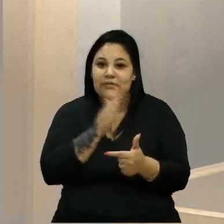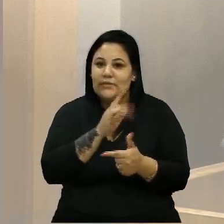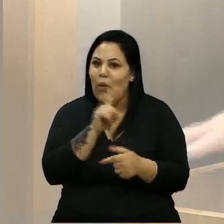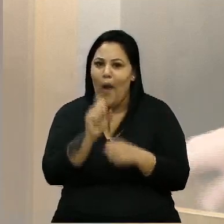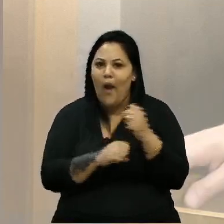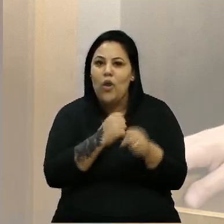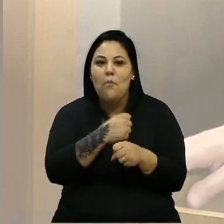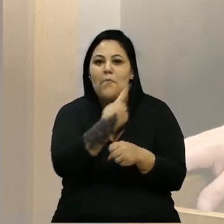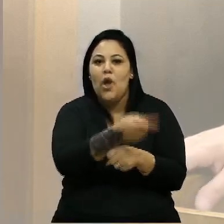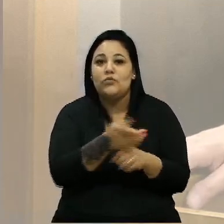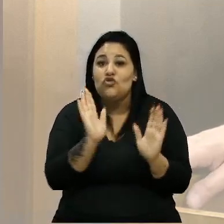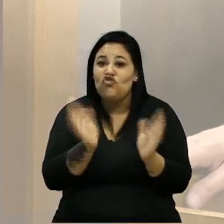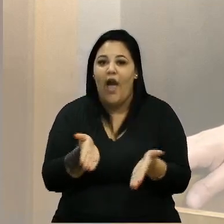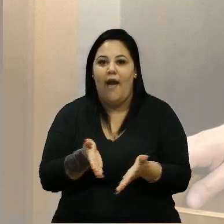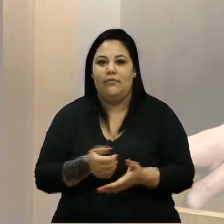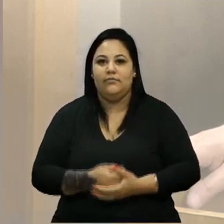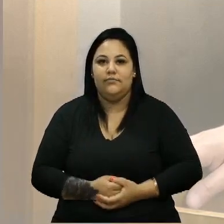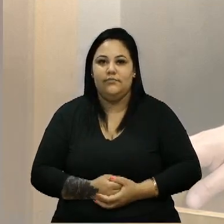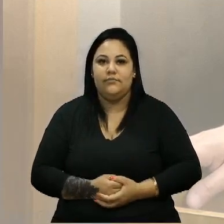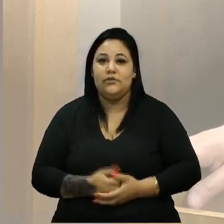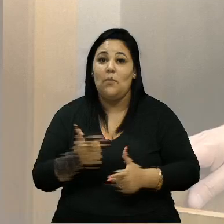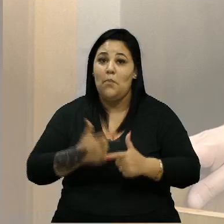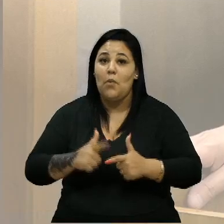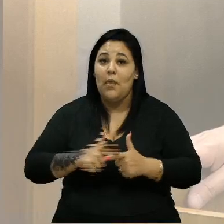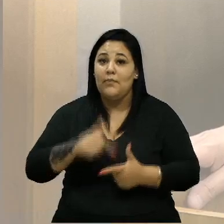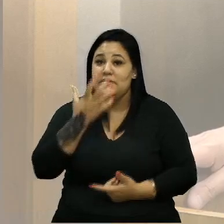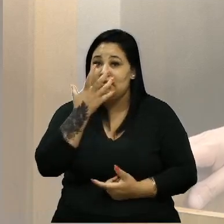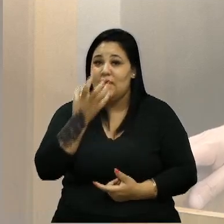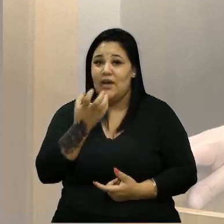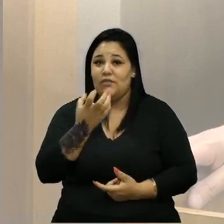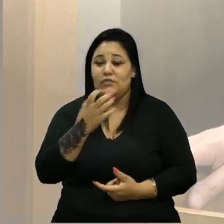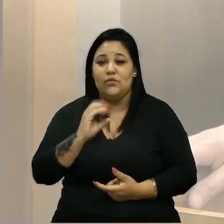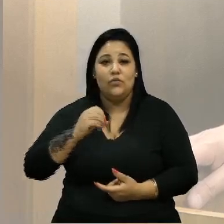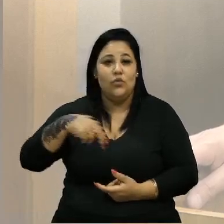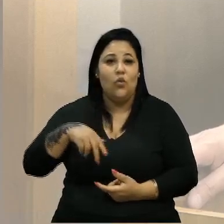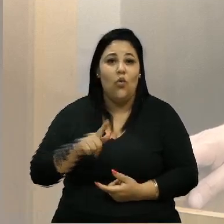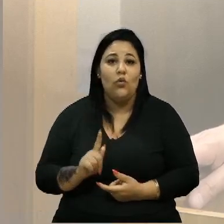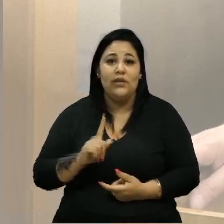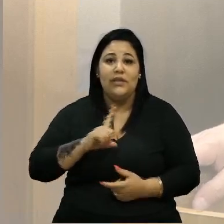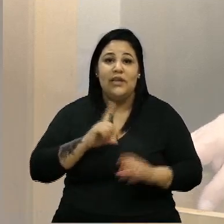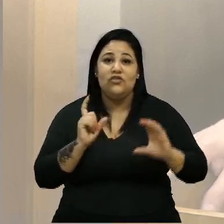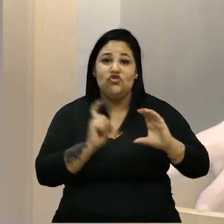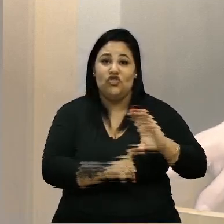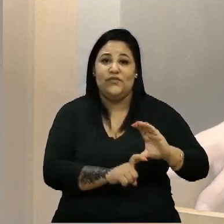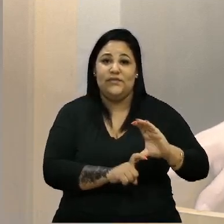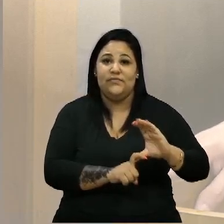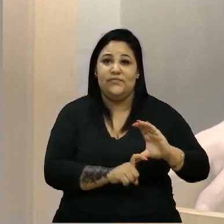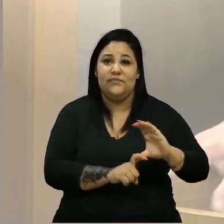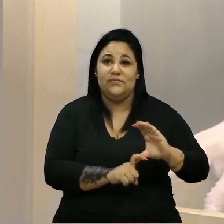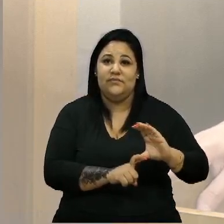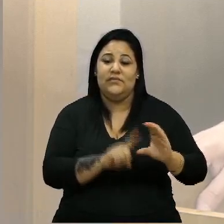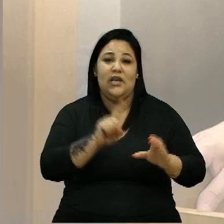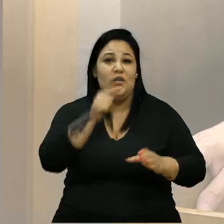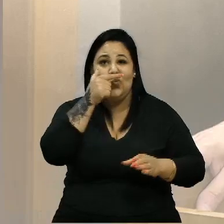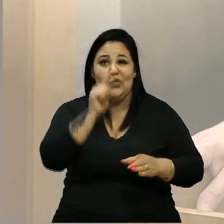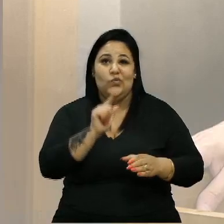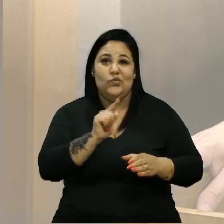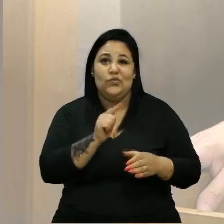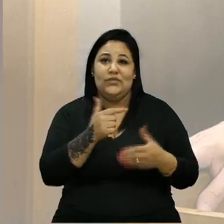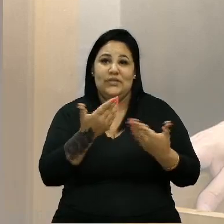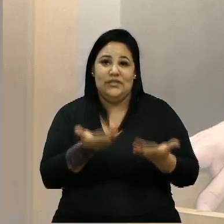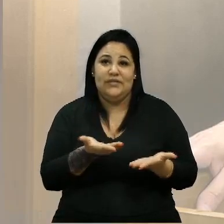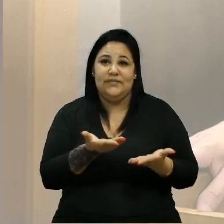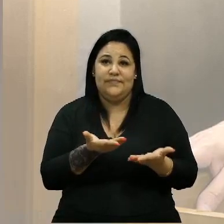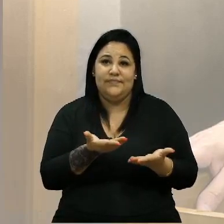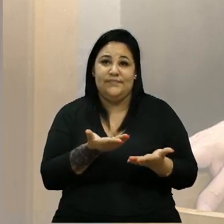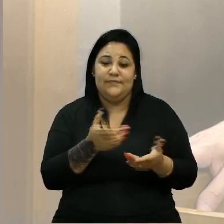ser já. Nós estamos com um problema sério, as ONGs estão endividadas, elas não vão mais conseguir prestar